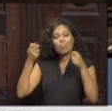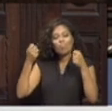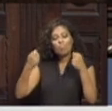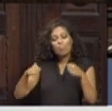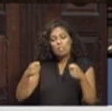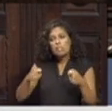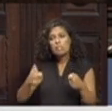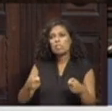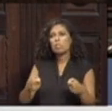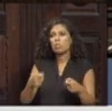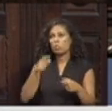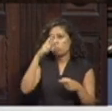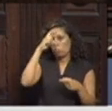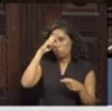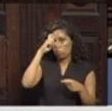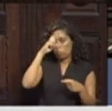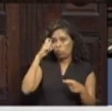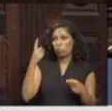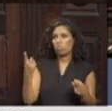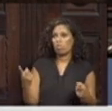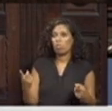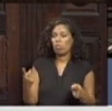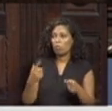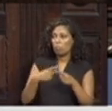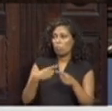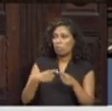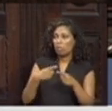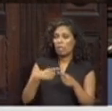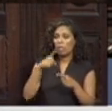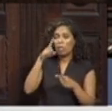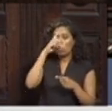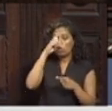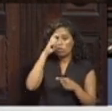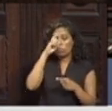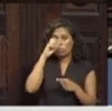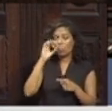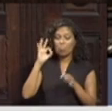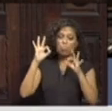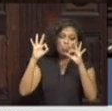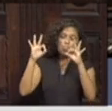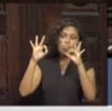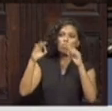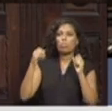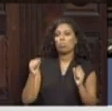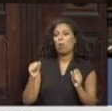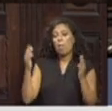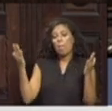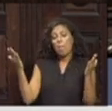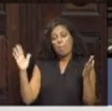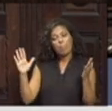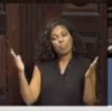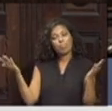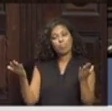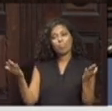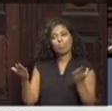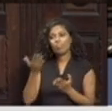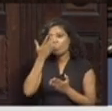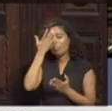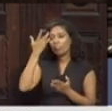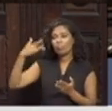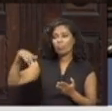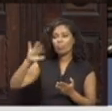do município vizinho de Cantagalo. Obviamente que Cordeiro tem que pagar esta conta. O fato é que, nesse momento, o Hospital